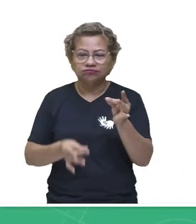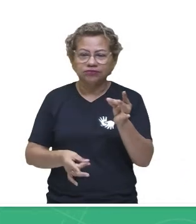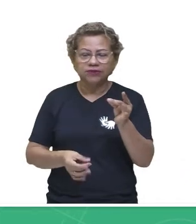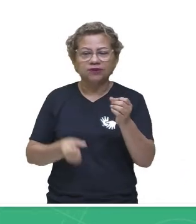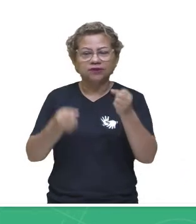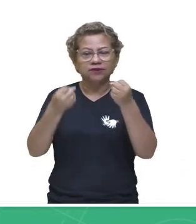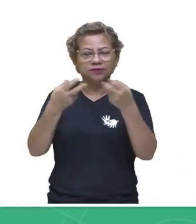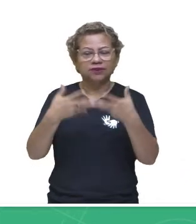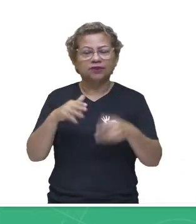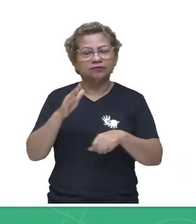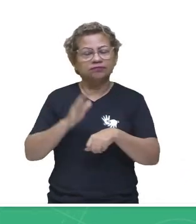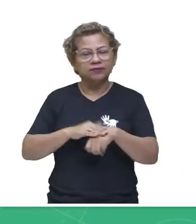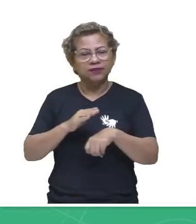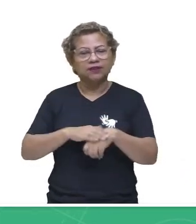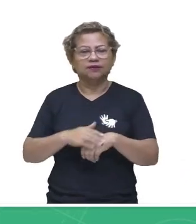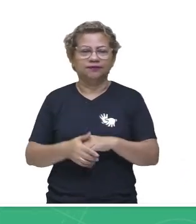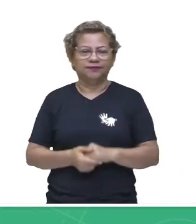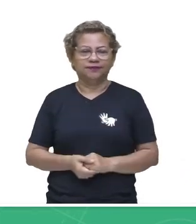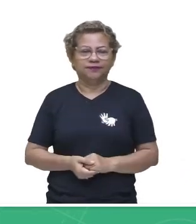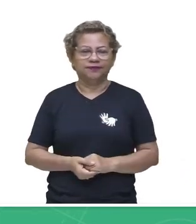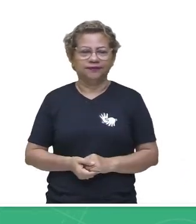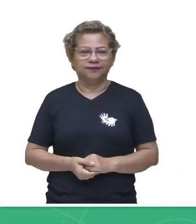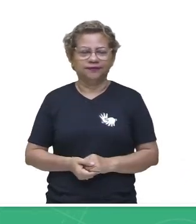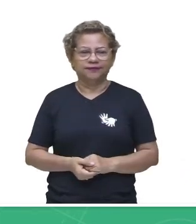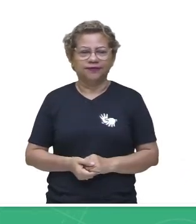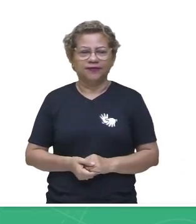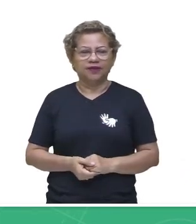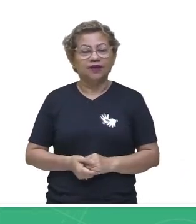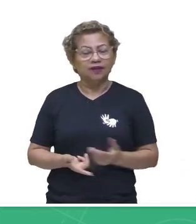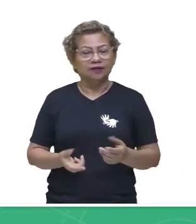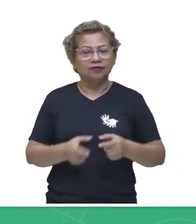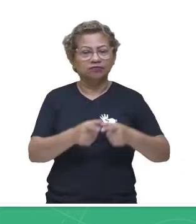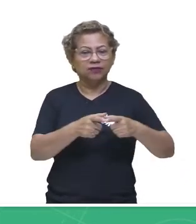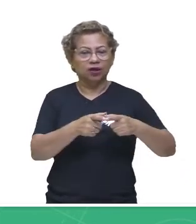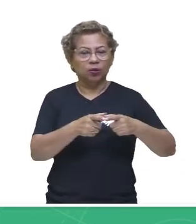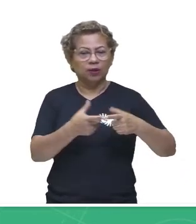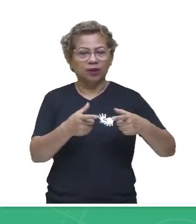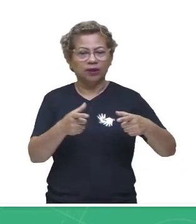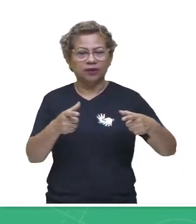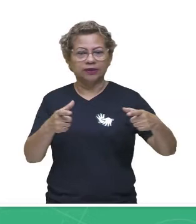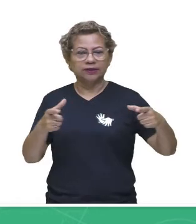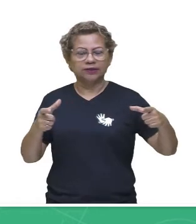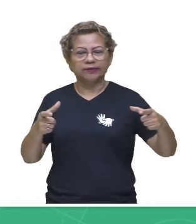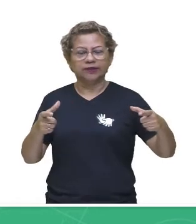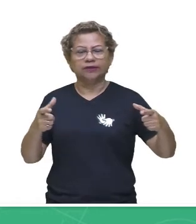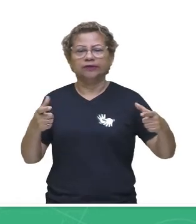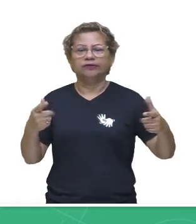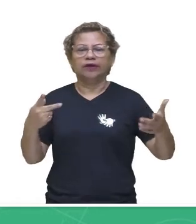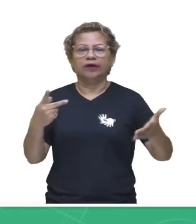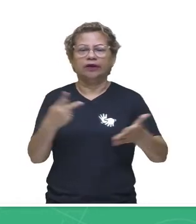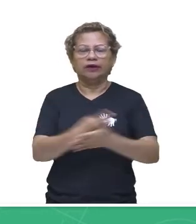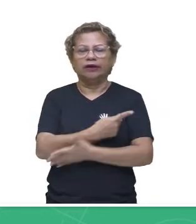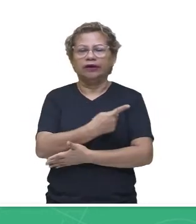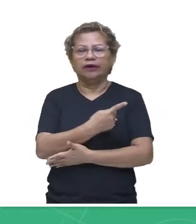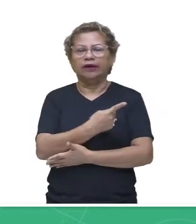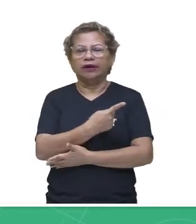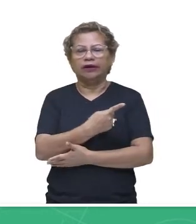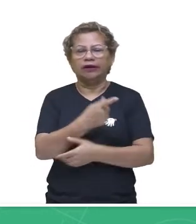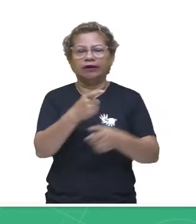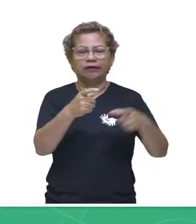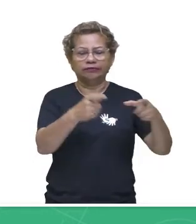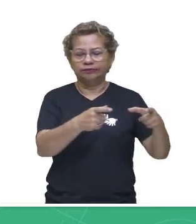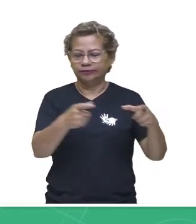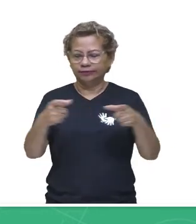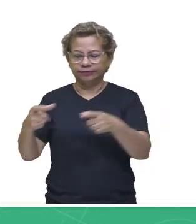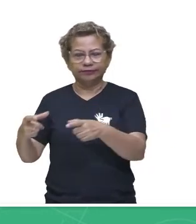ficou na dúvida, de repente alguém não conseguiu acertar, que o crescimento urbano desordenado ocorre sem planejamento urbano,